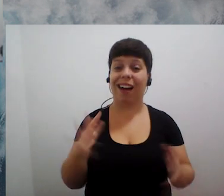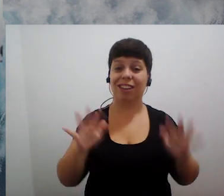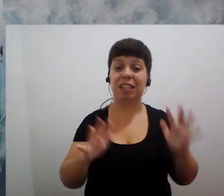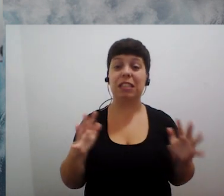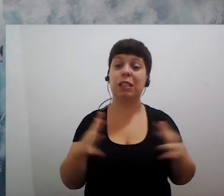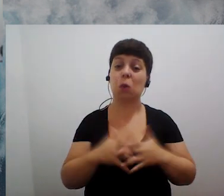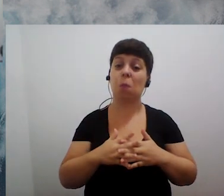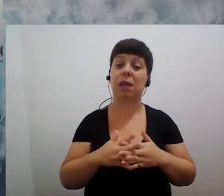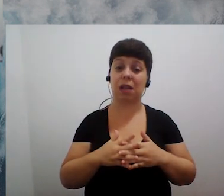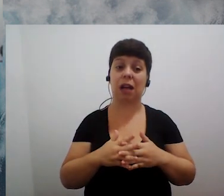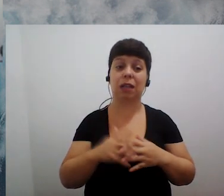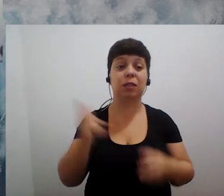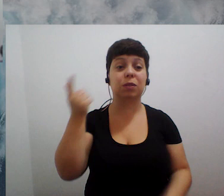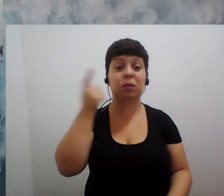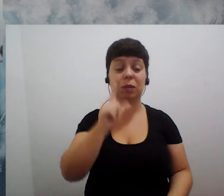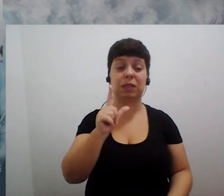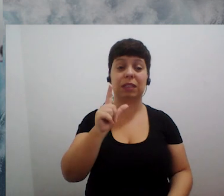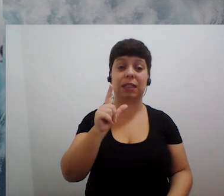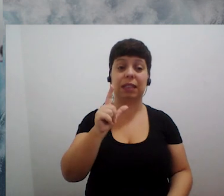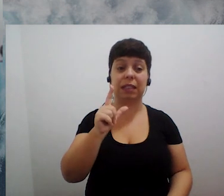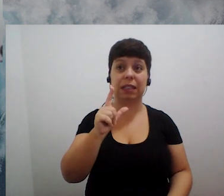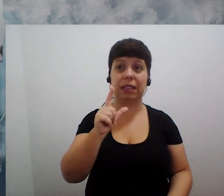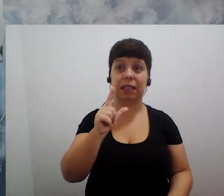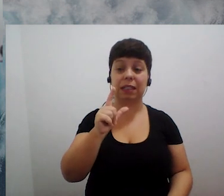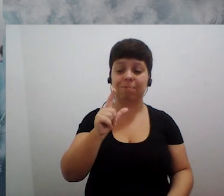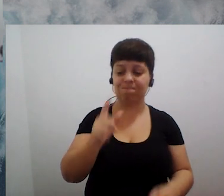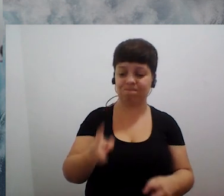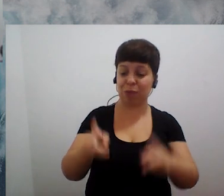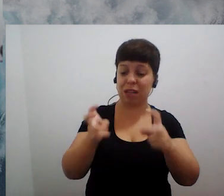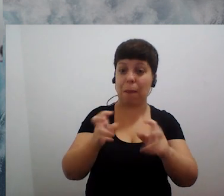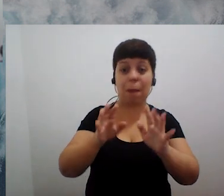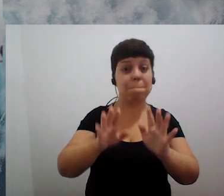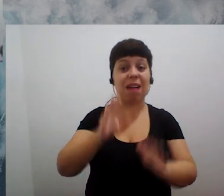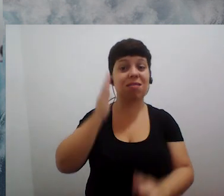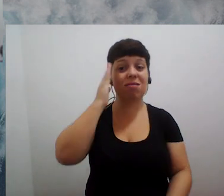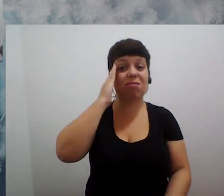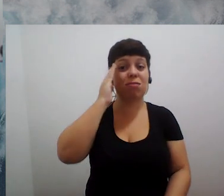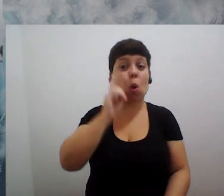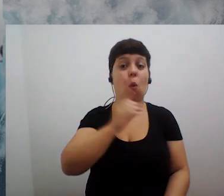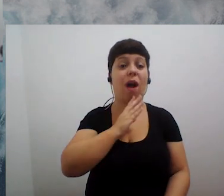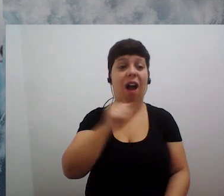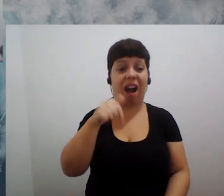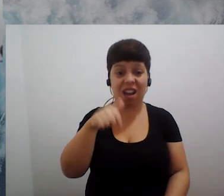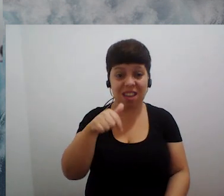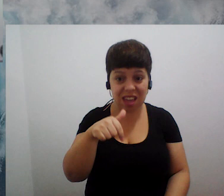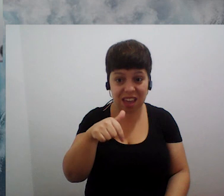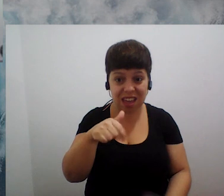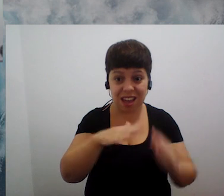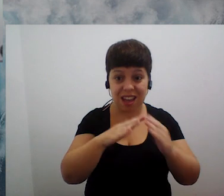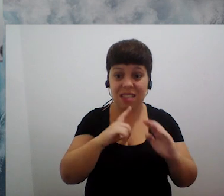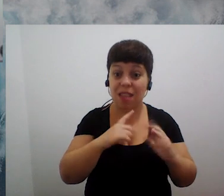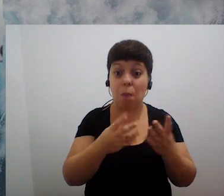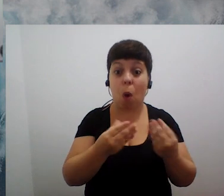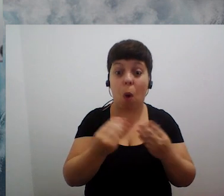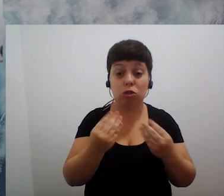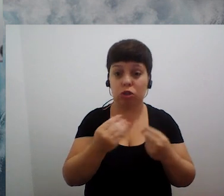pouco complicado a gente reconhecer algo que, de fato, a gente não conhece. E aqui na quebrada tem um monte de pirraia que nunca